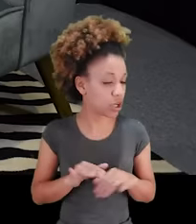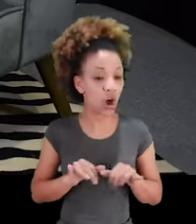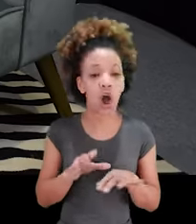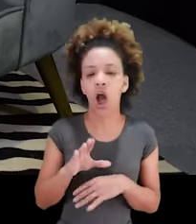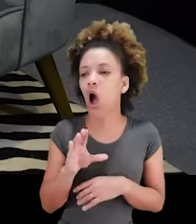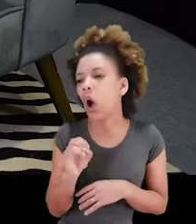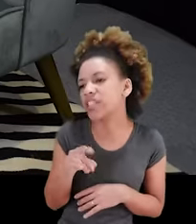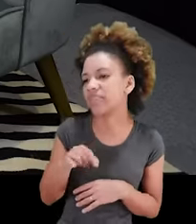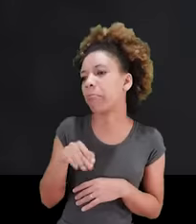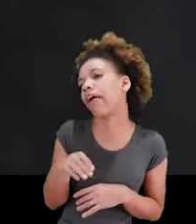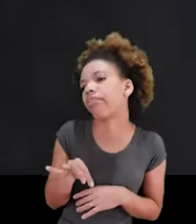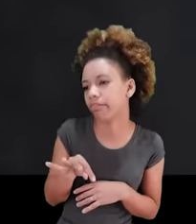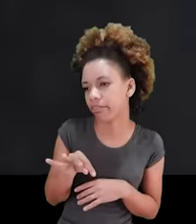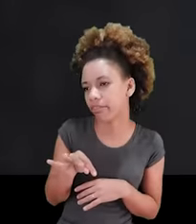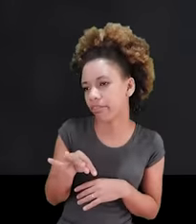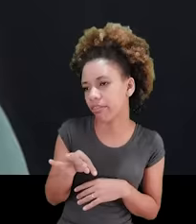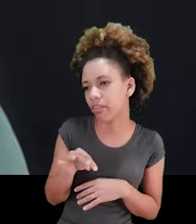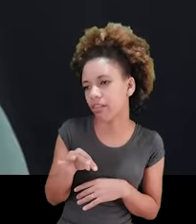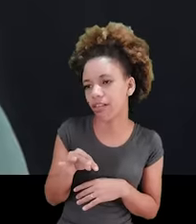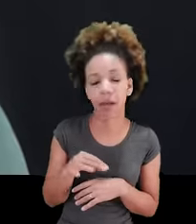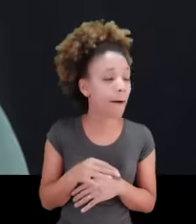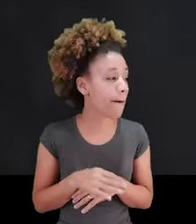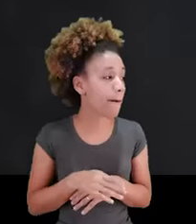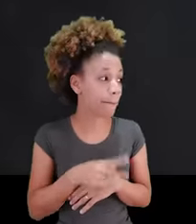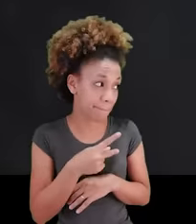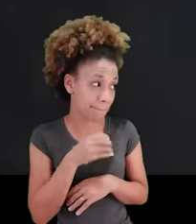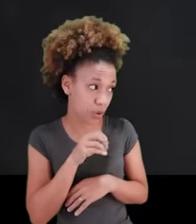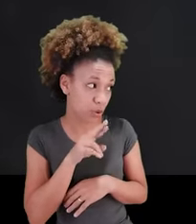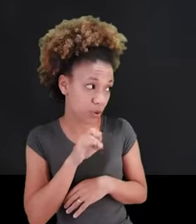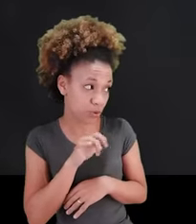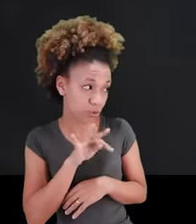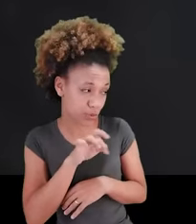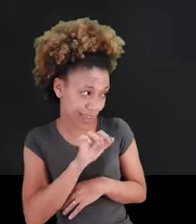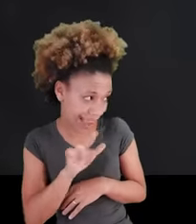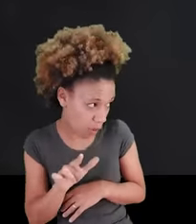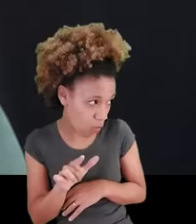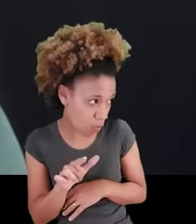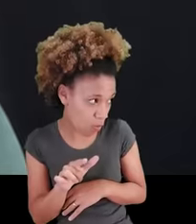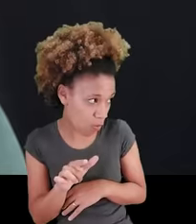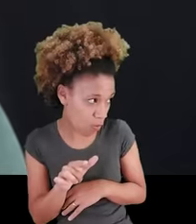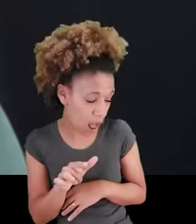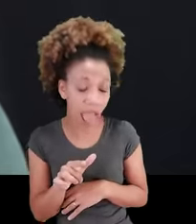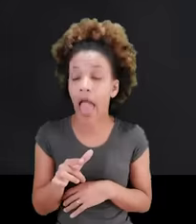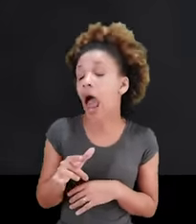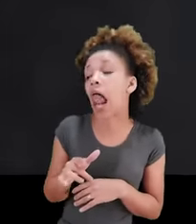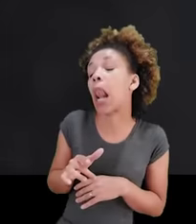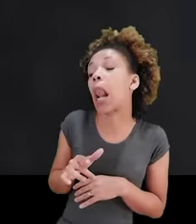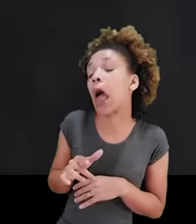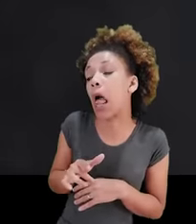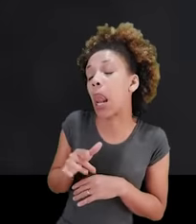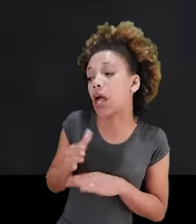Continente. O final não existe. Deslabor Portugal. Hã? Portugal. Não, não é ao, é ela. Portugal. Portugal, concordo com você.